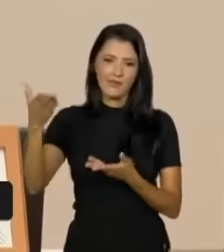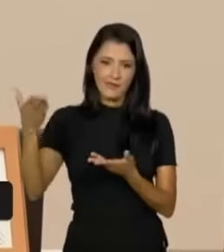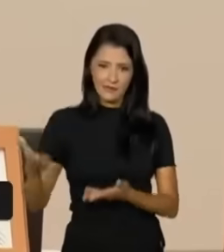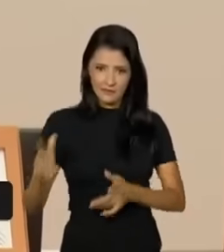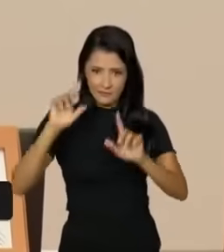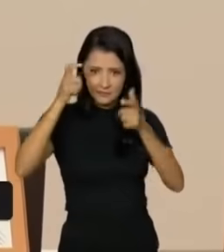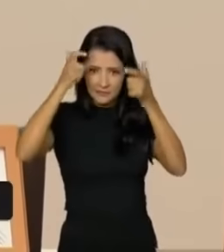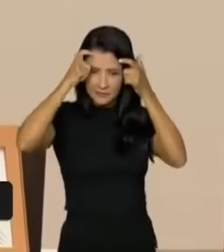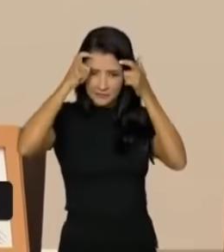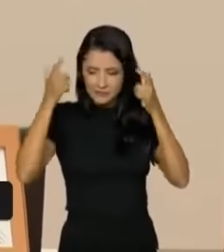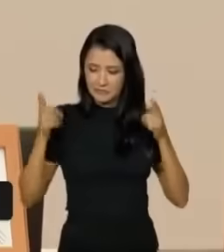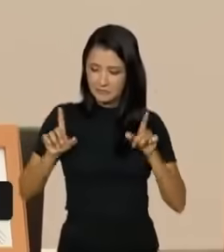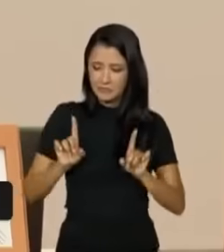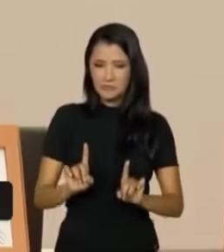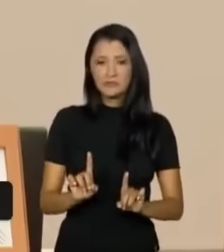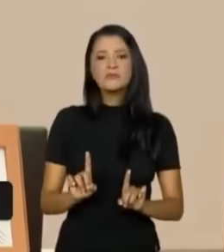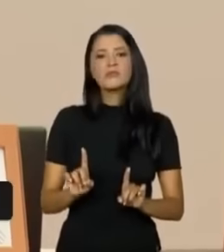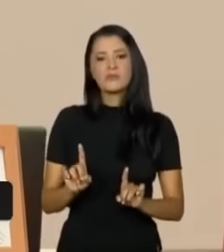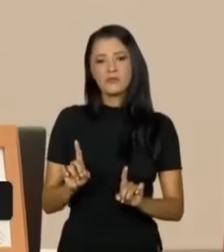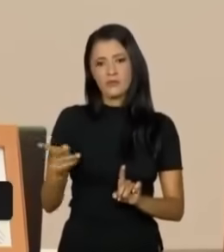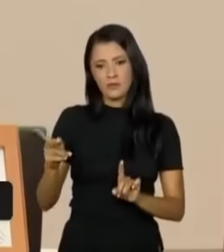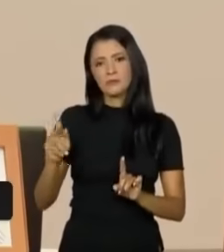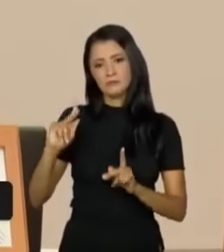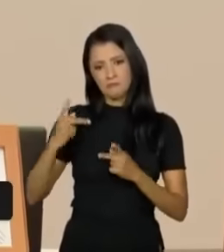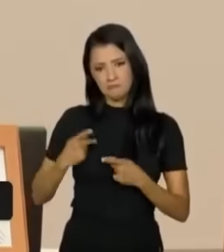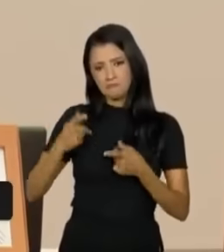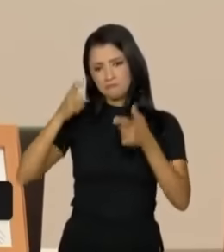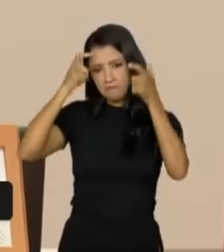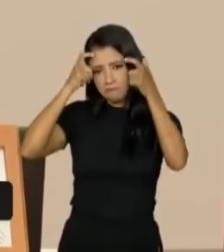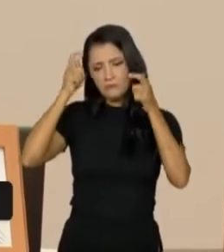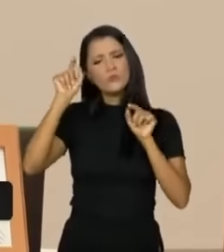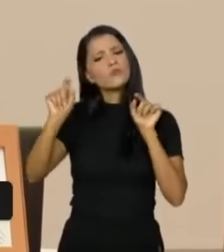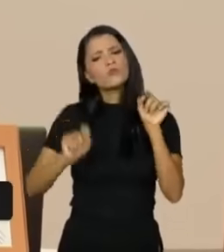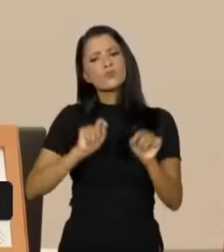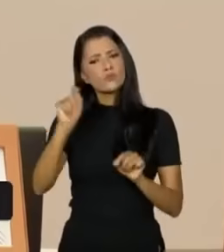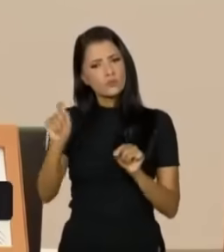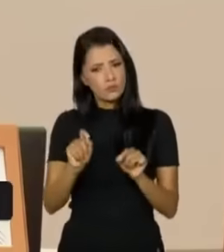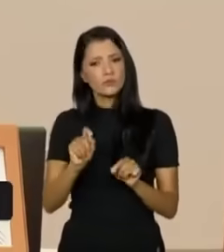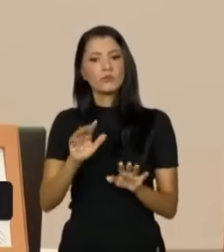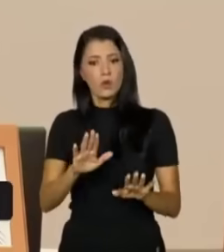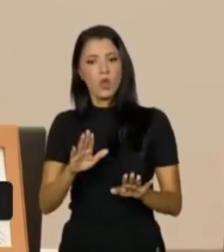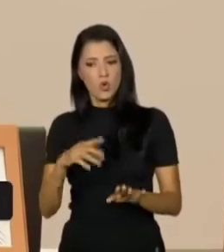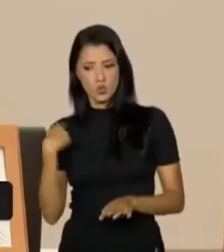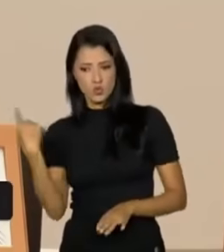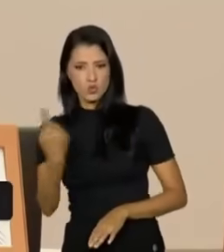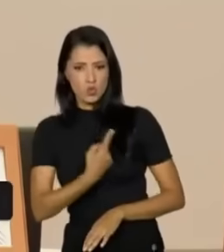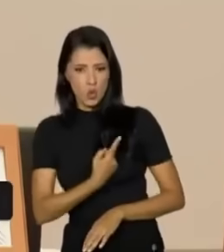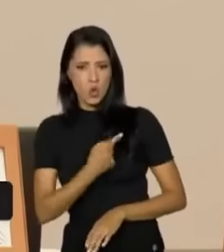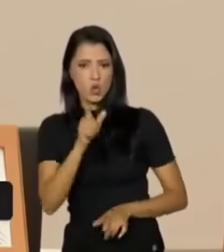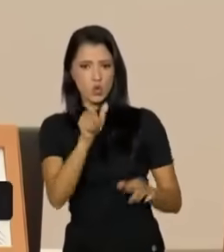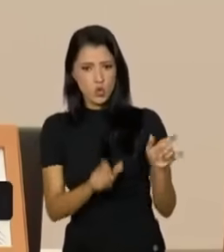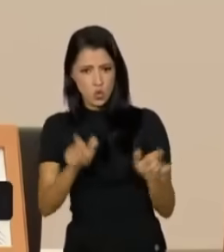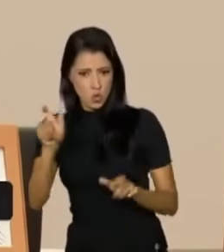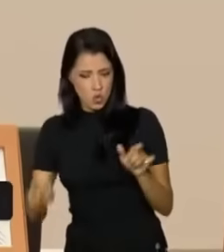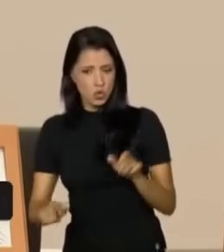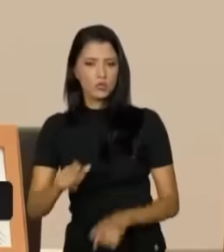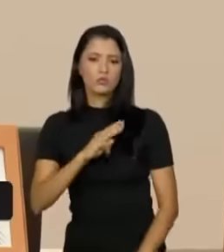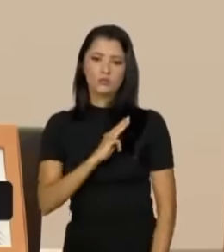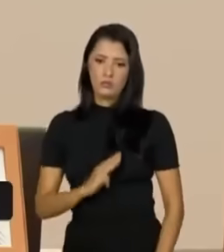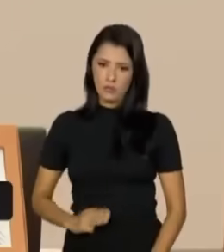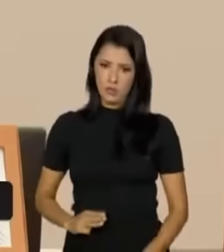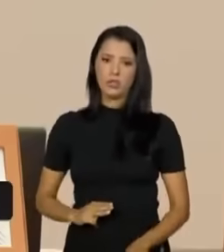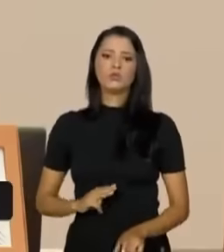Excelência, o Príncipe Herdeiro, é de que os nossos ministros e os nossos